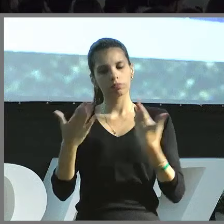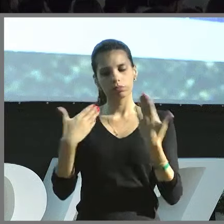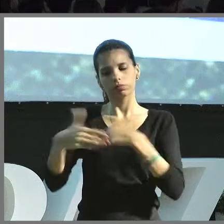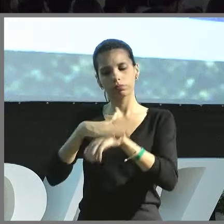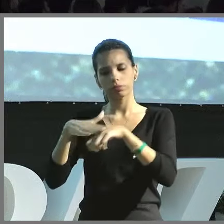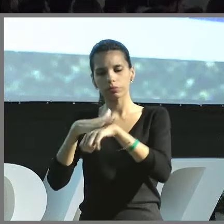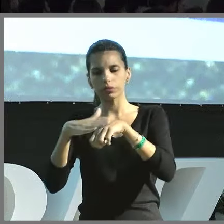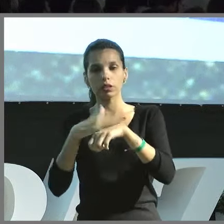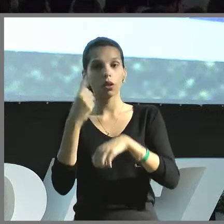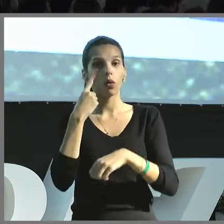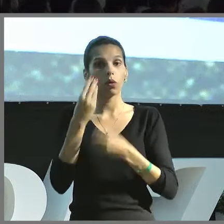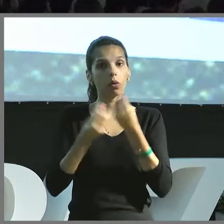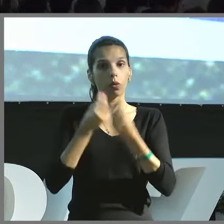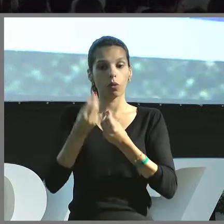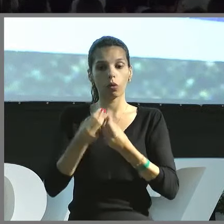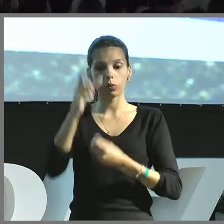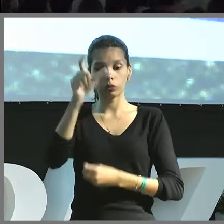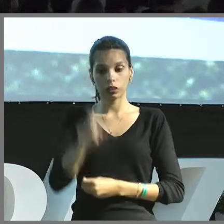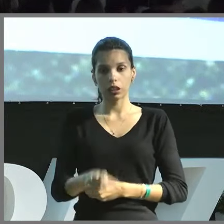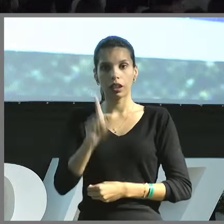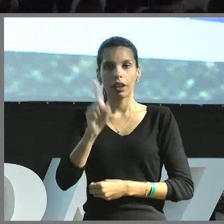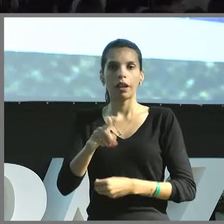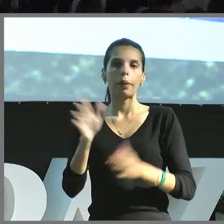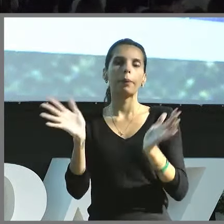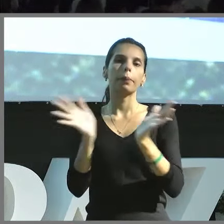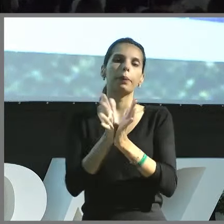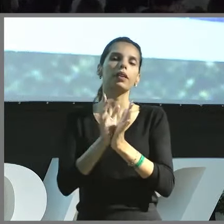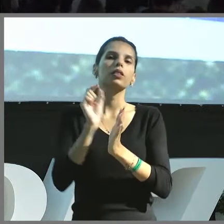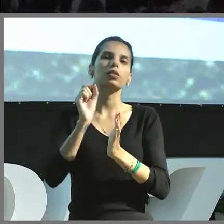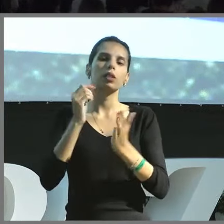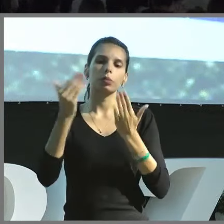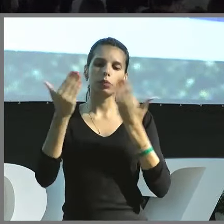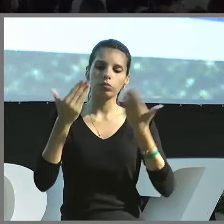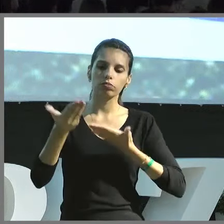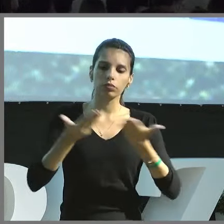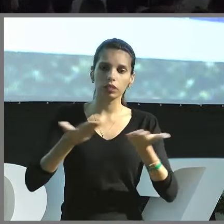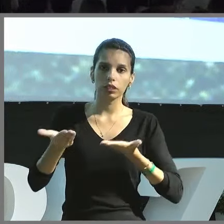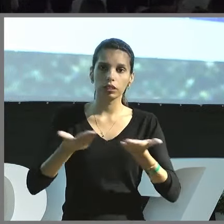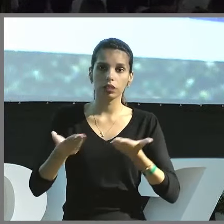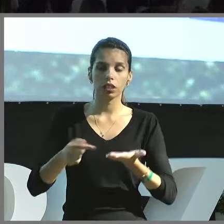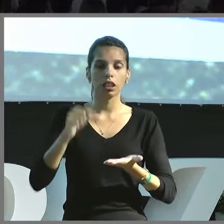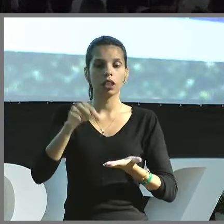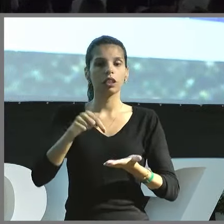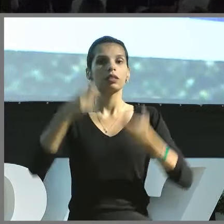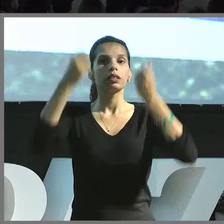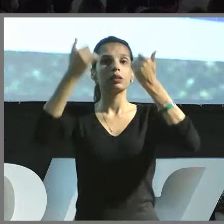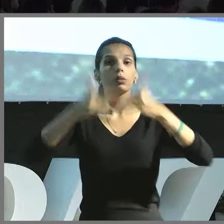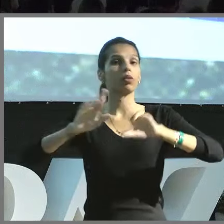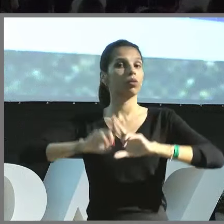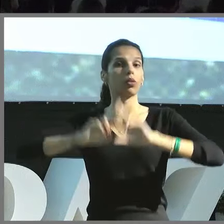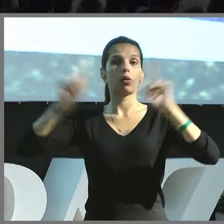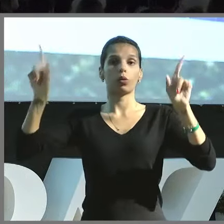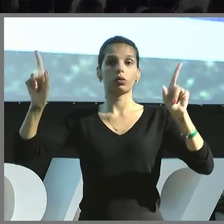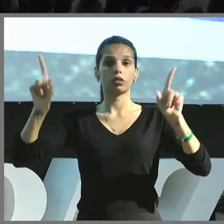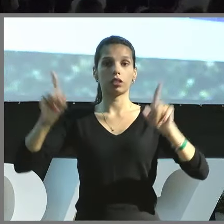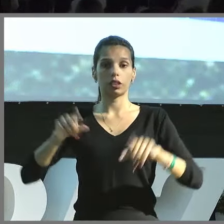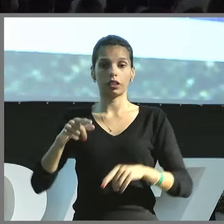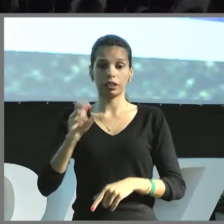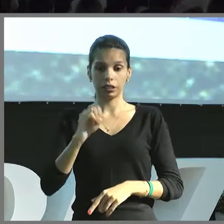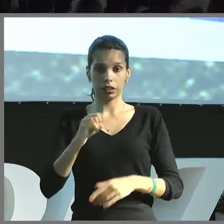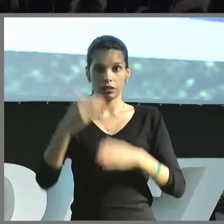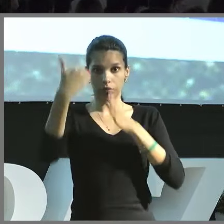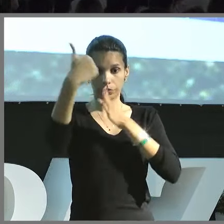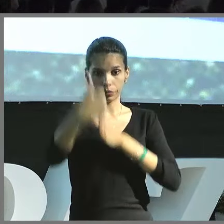uma discriminação, a despeito de ser uma psicoterapia, eu estava tratando de coisas transcendentes. Porque quando a